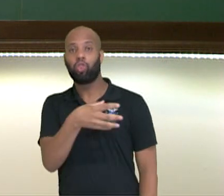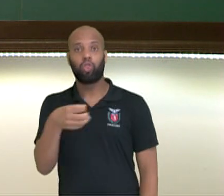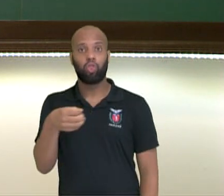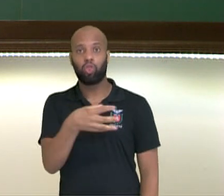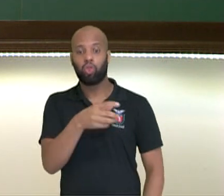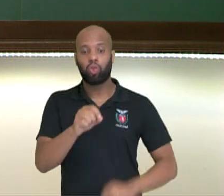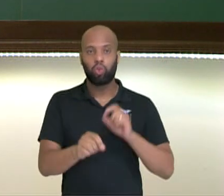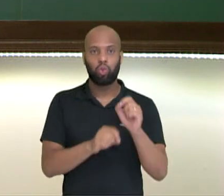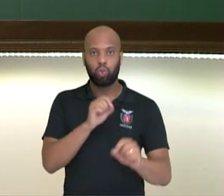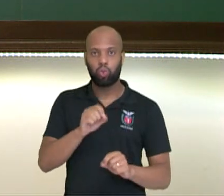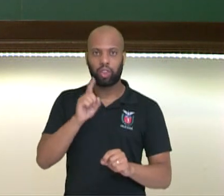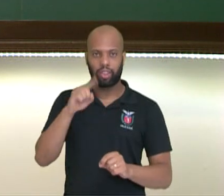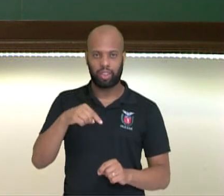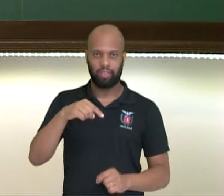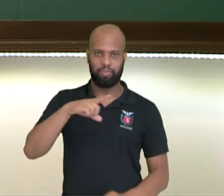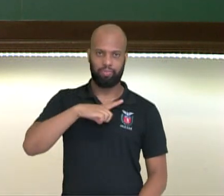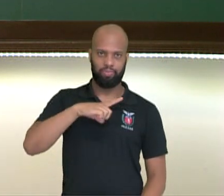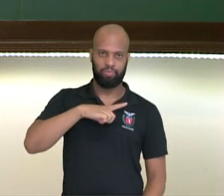o eletroscópio.